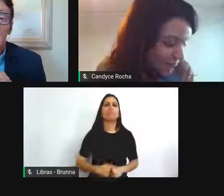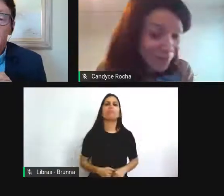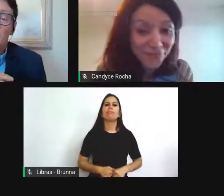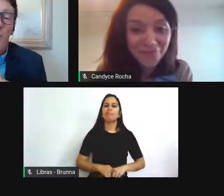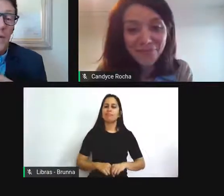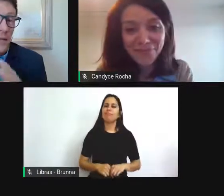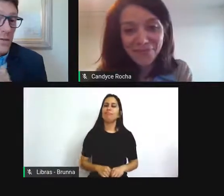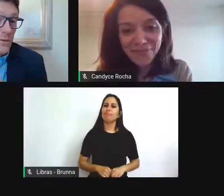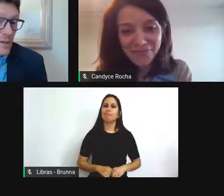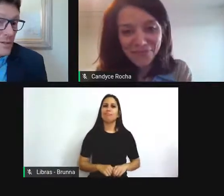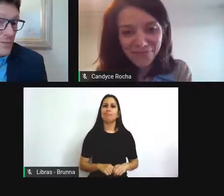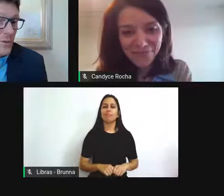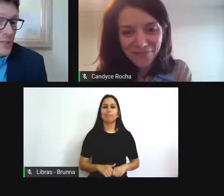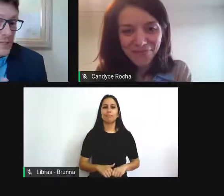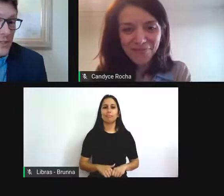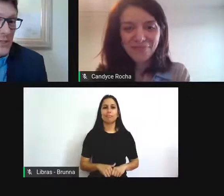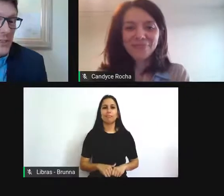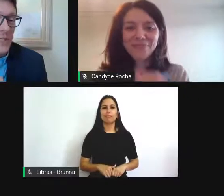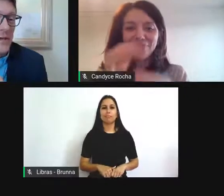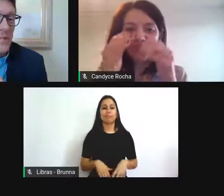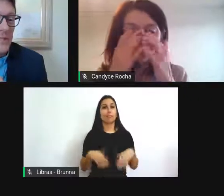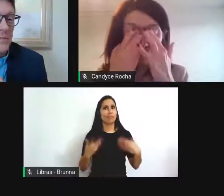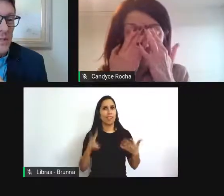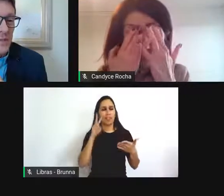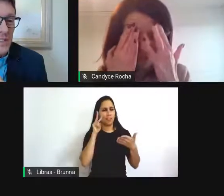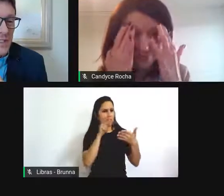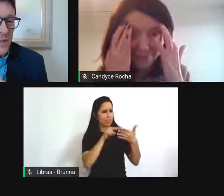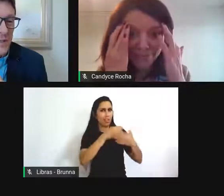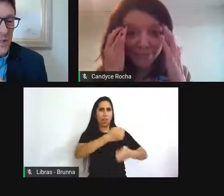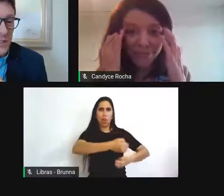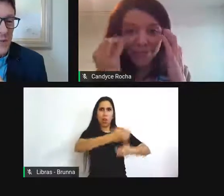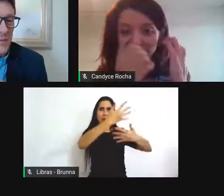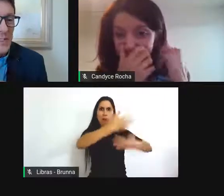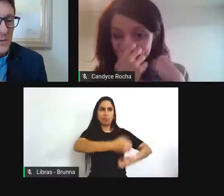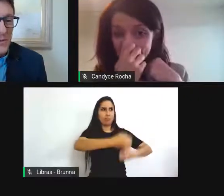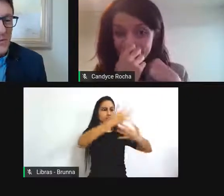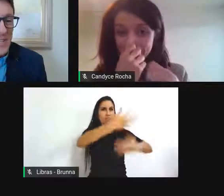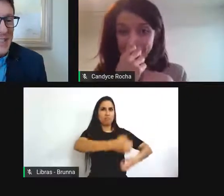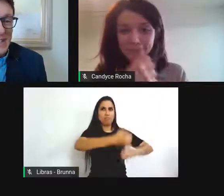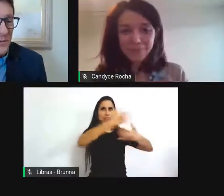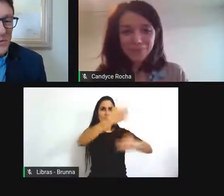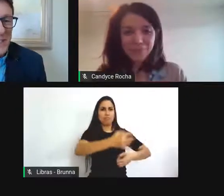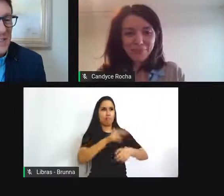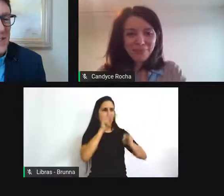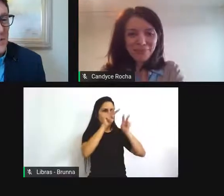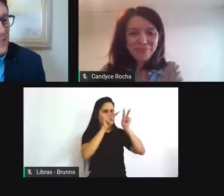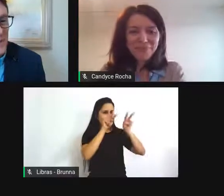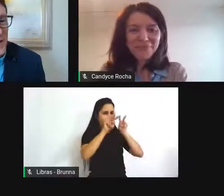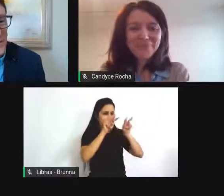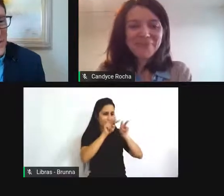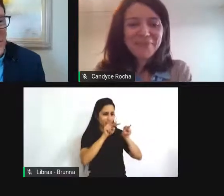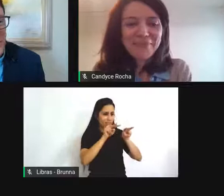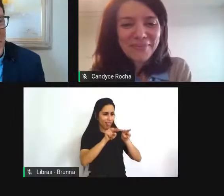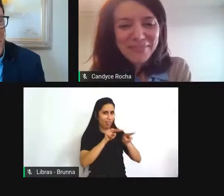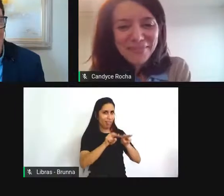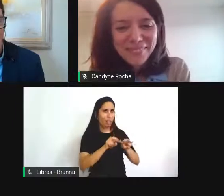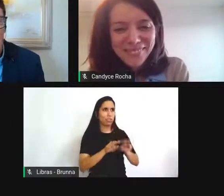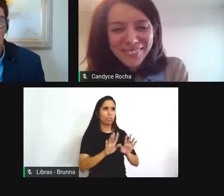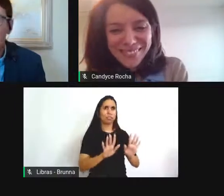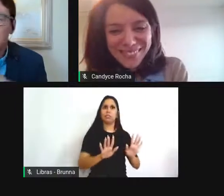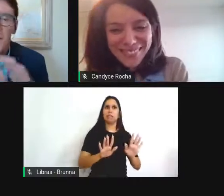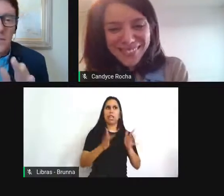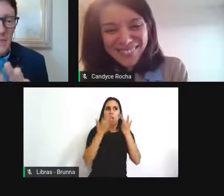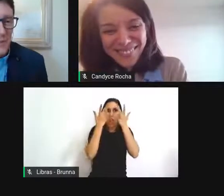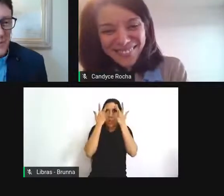massa. Bom, os comentários que chegam a mim, as perguntas que chegam a mim são filtradas. Eu não sei se tem alguém falando mal do evento,